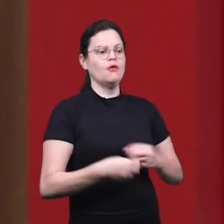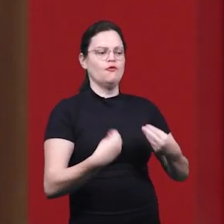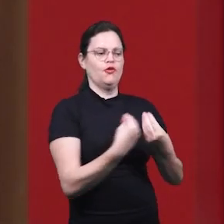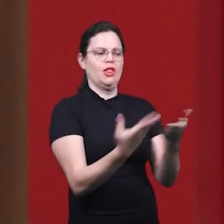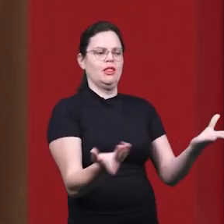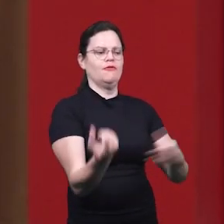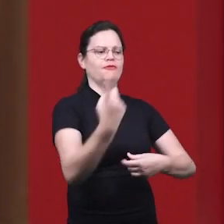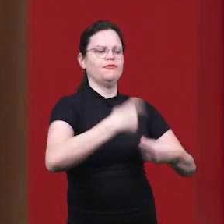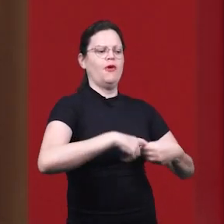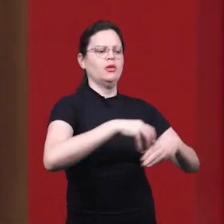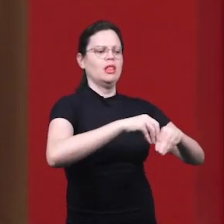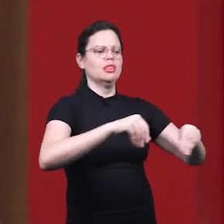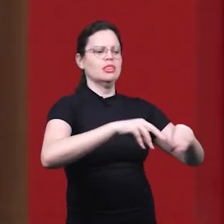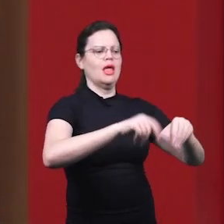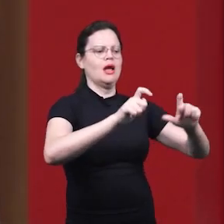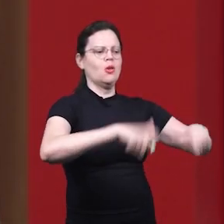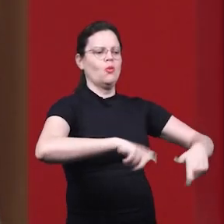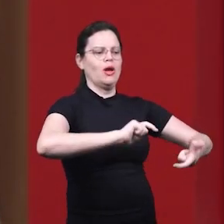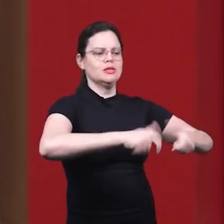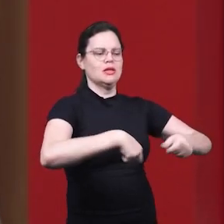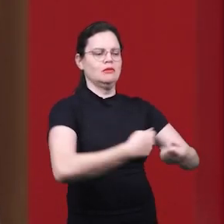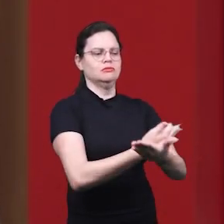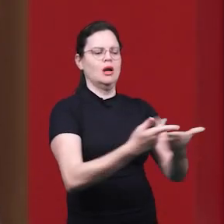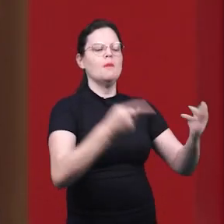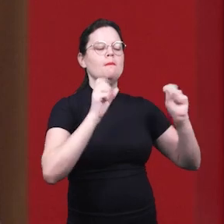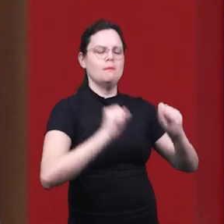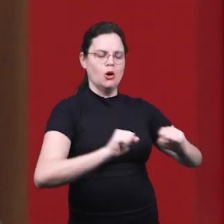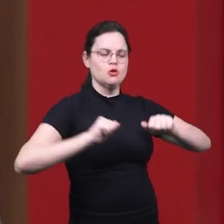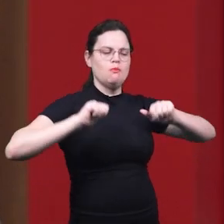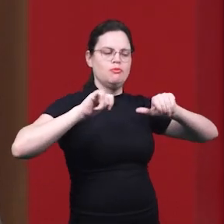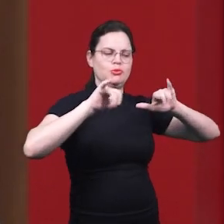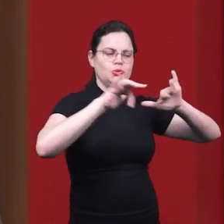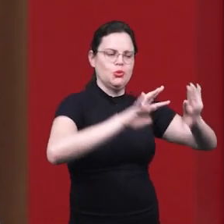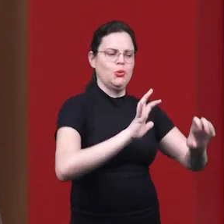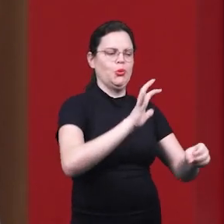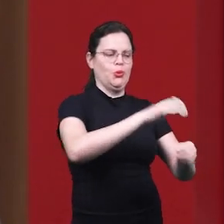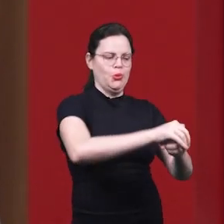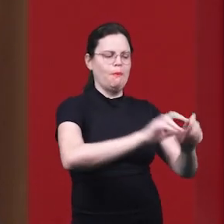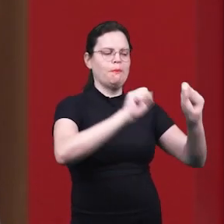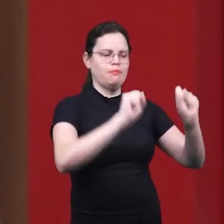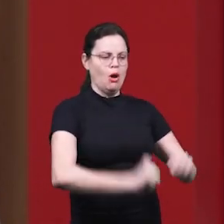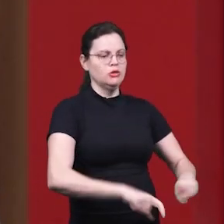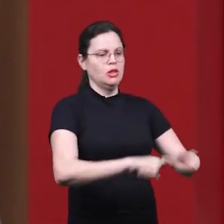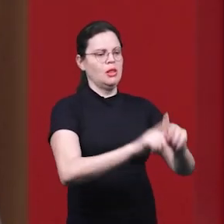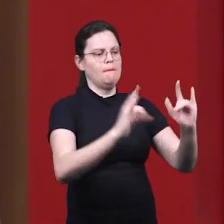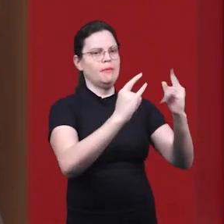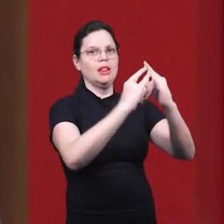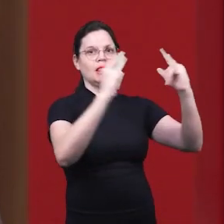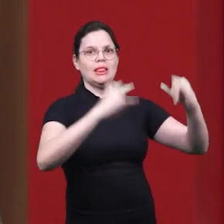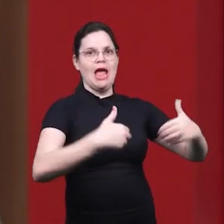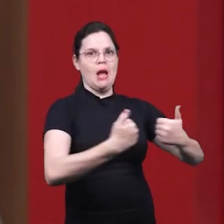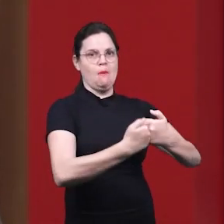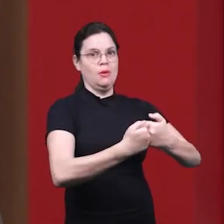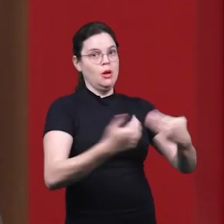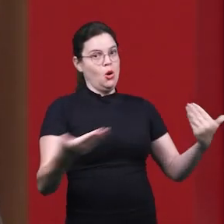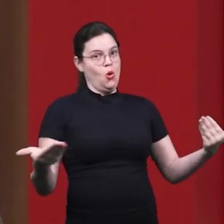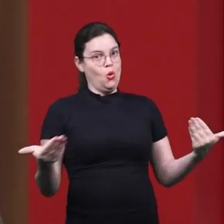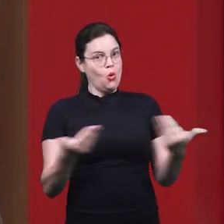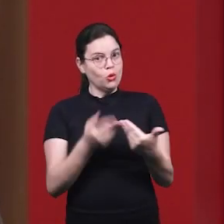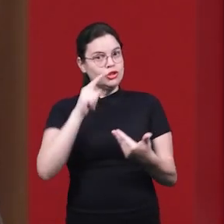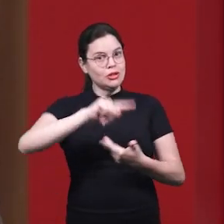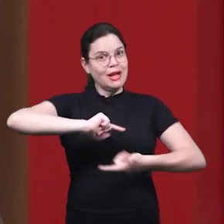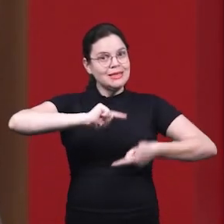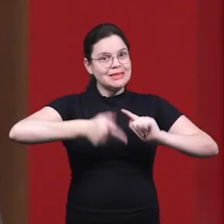as terras, devolve o lugar do templo, que está em mãos muçulmanas hoje, tem uma